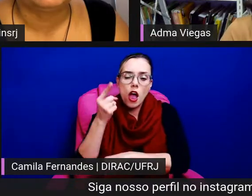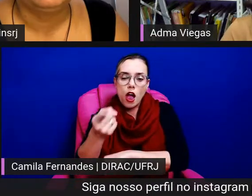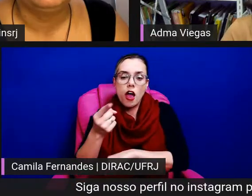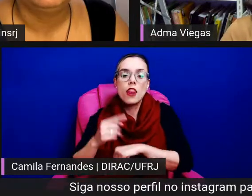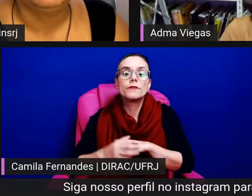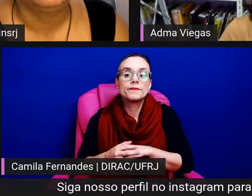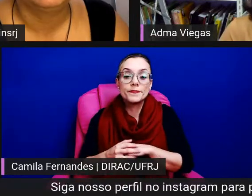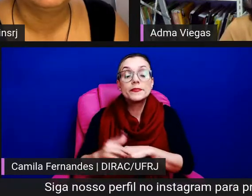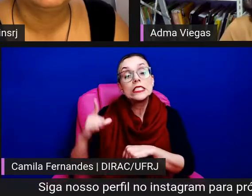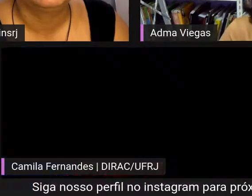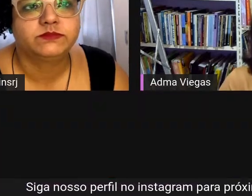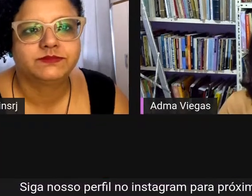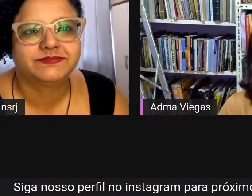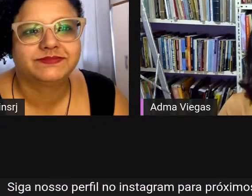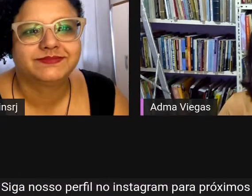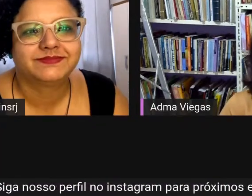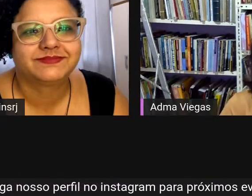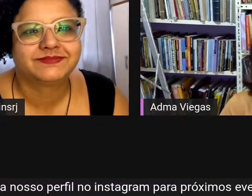ele realmente ele é